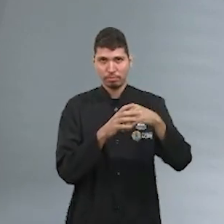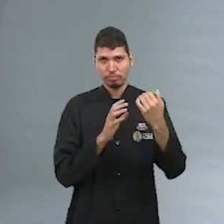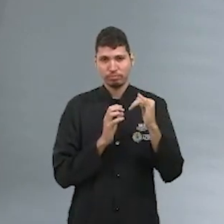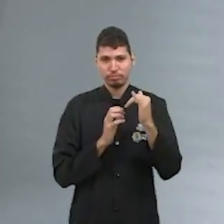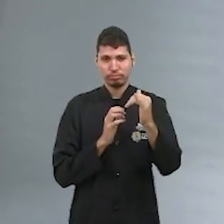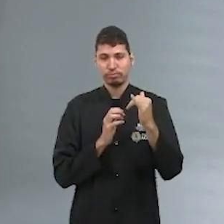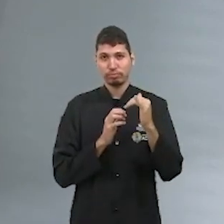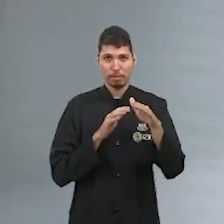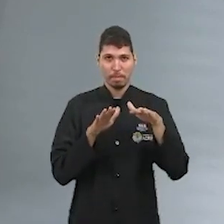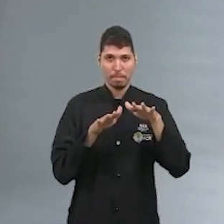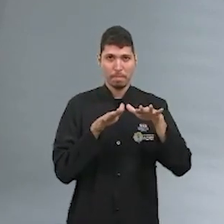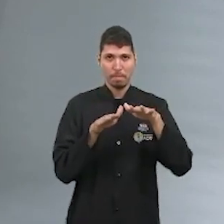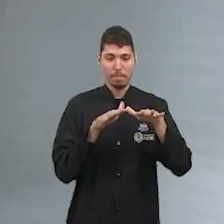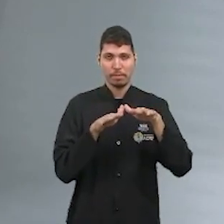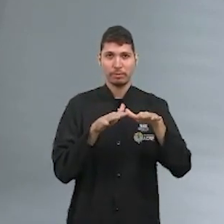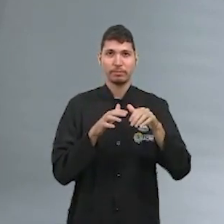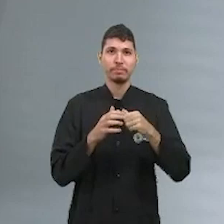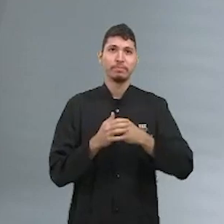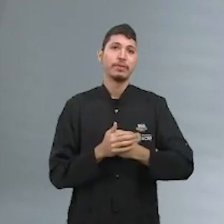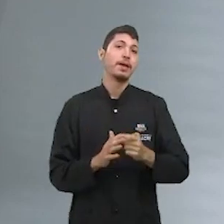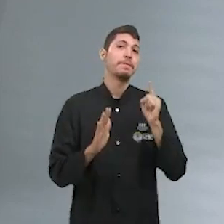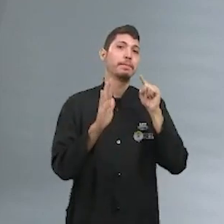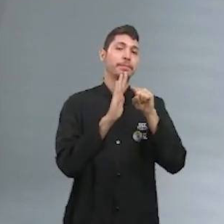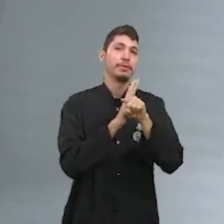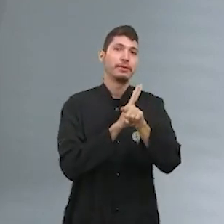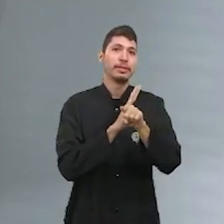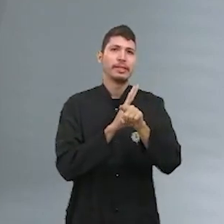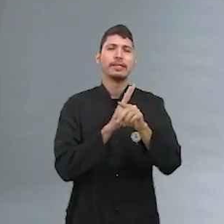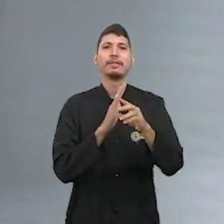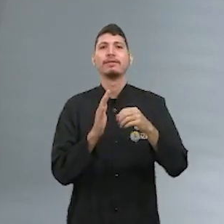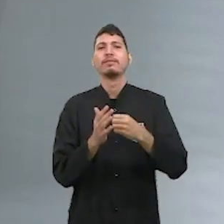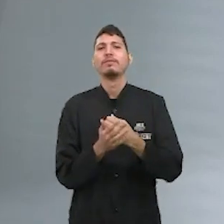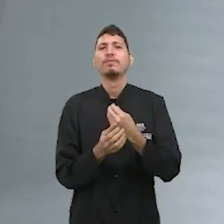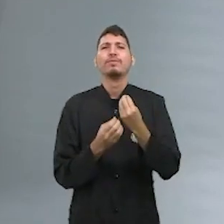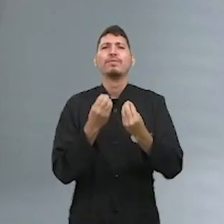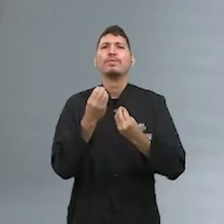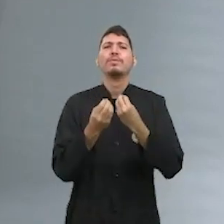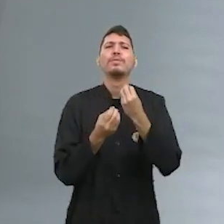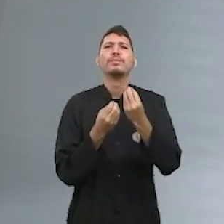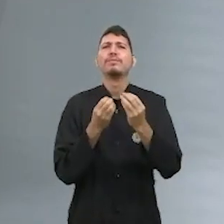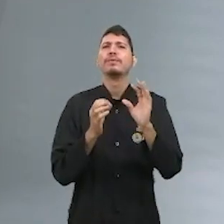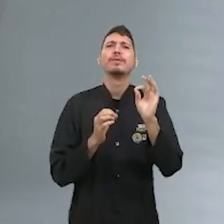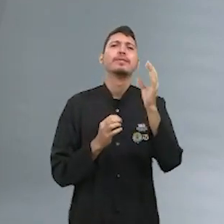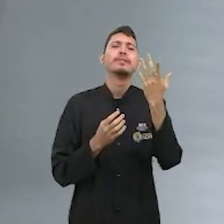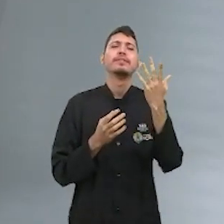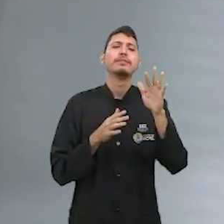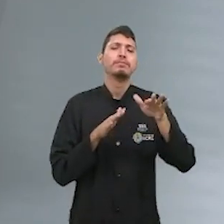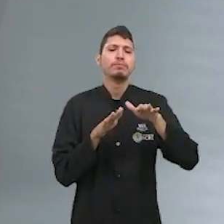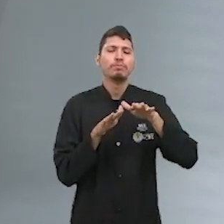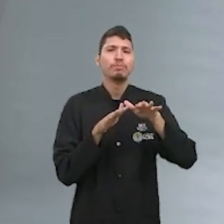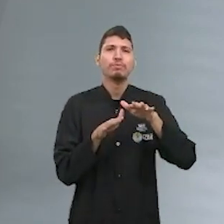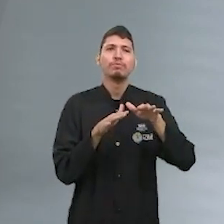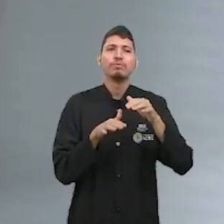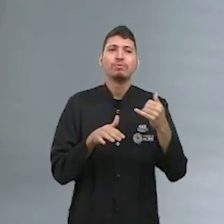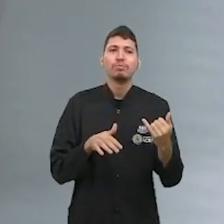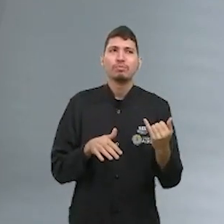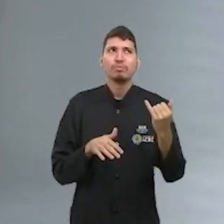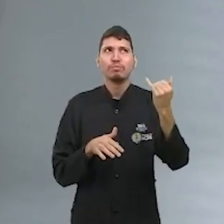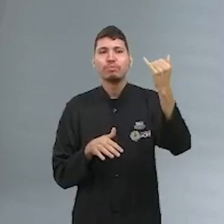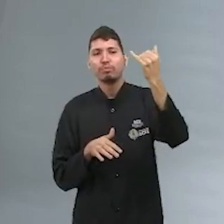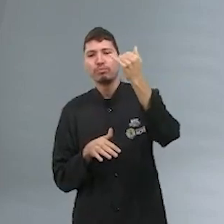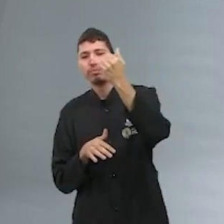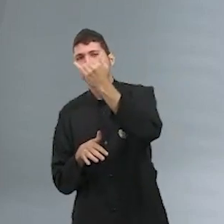né? E aí eu pergunto para vocês, ela vai se movimentar onde? E aí a gente vem com essa primeira aula de